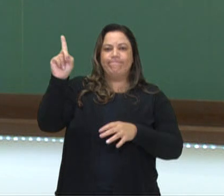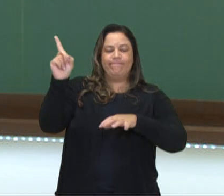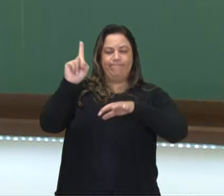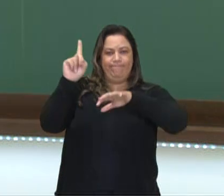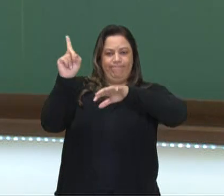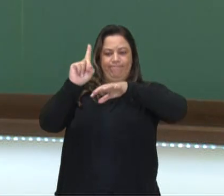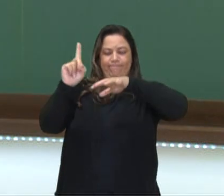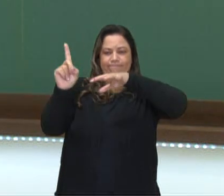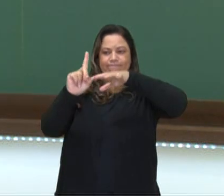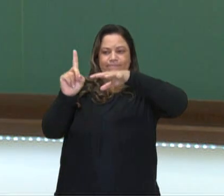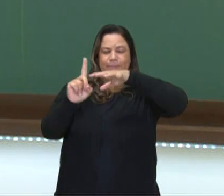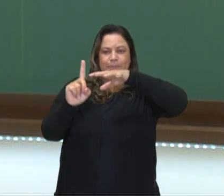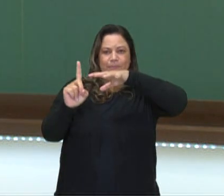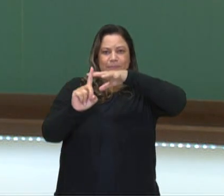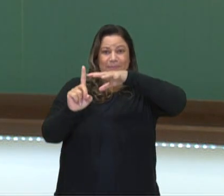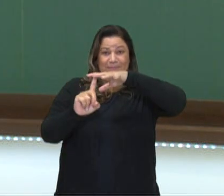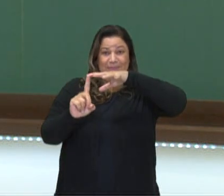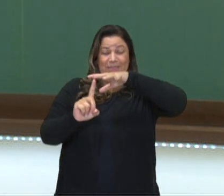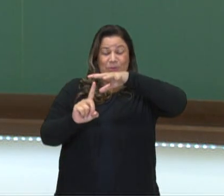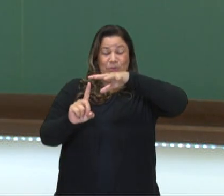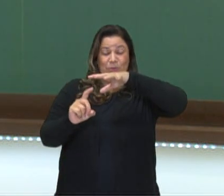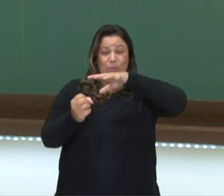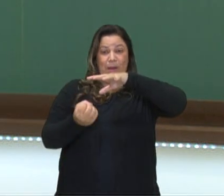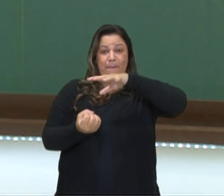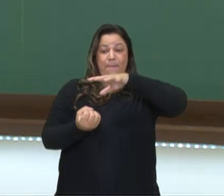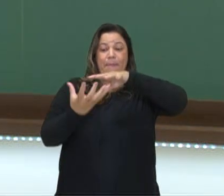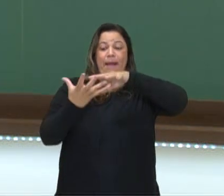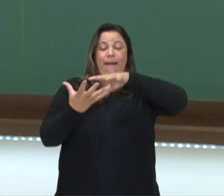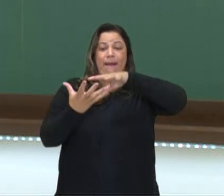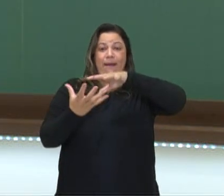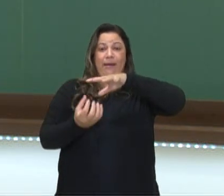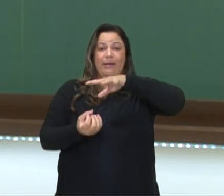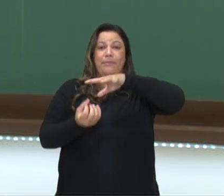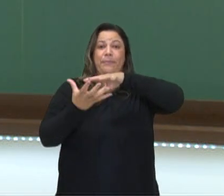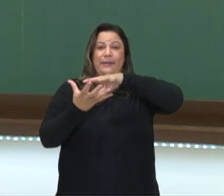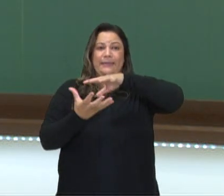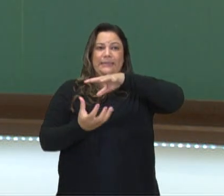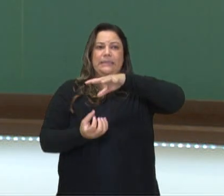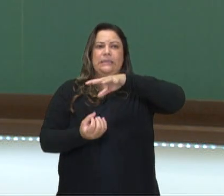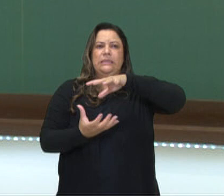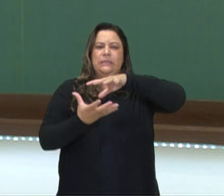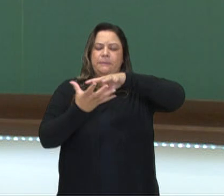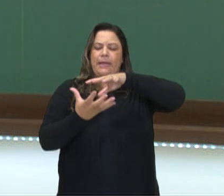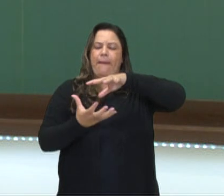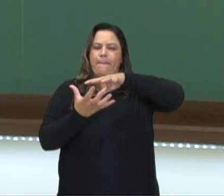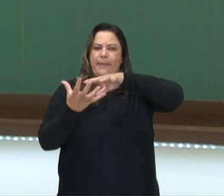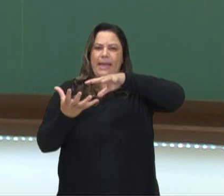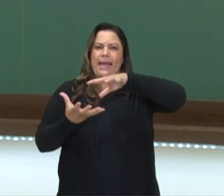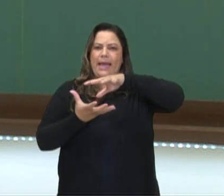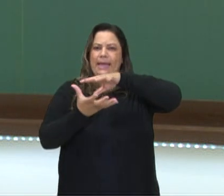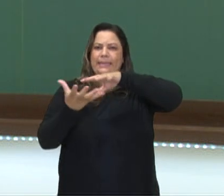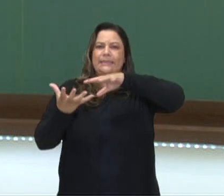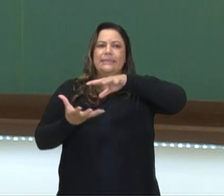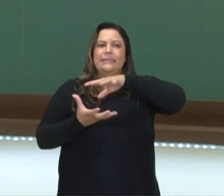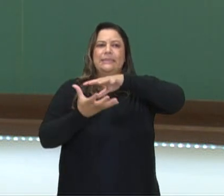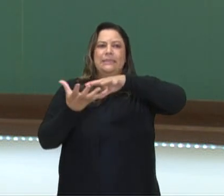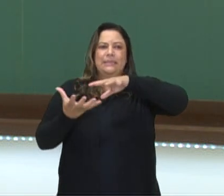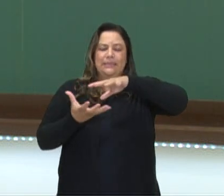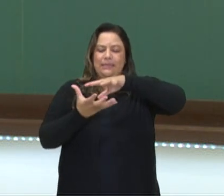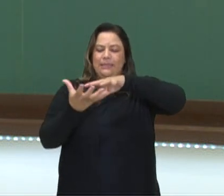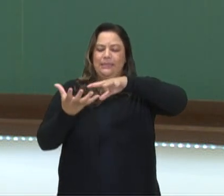a superfície terrestre, ela vai resultar no quê? No aquecimento da superfície terrestre, seja